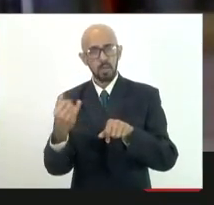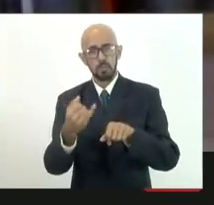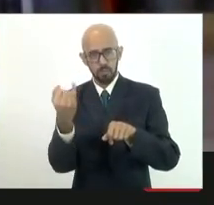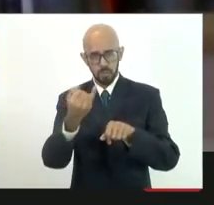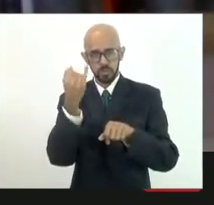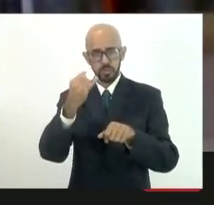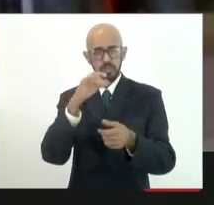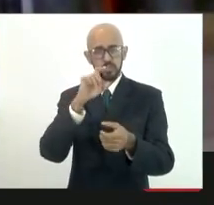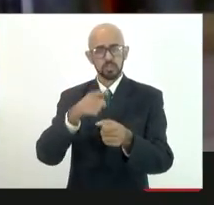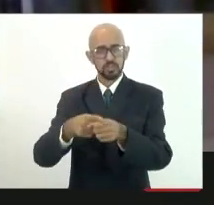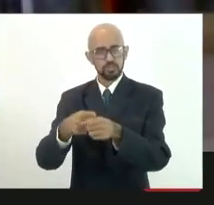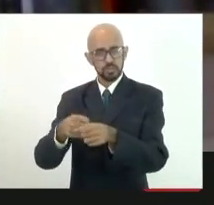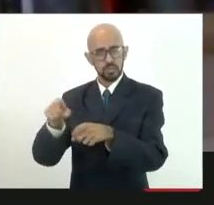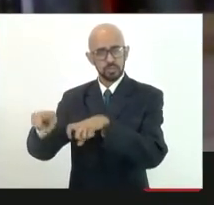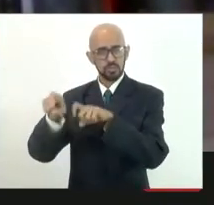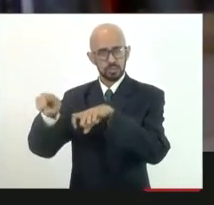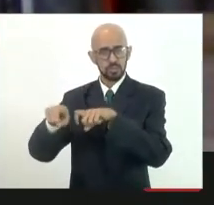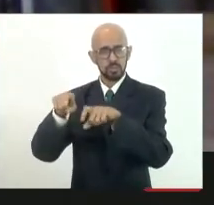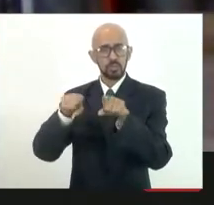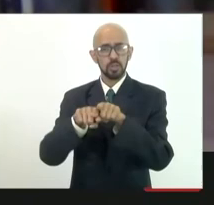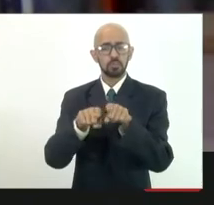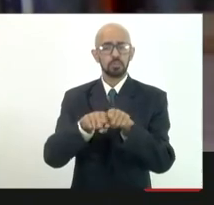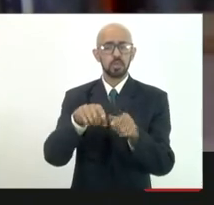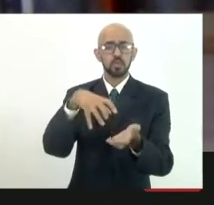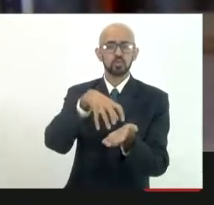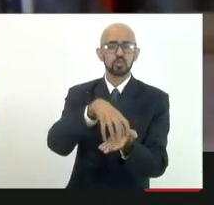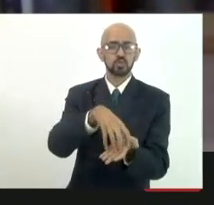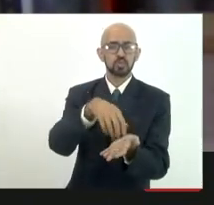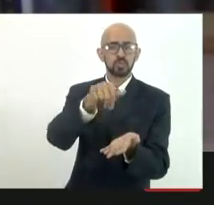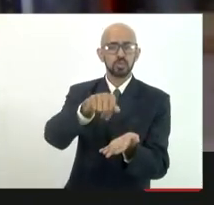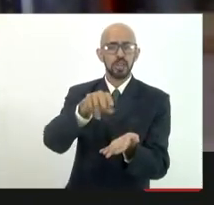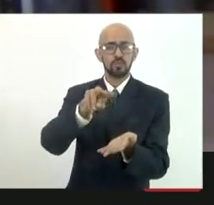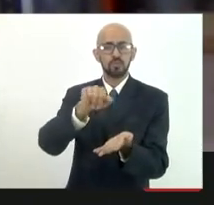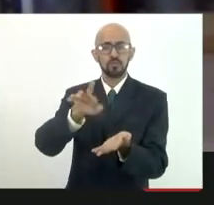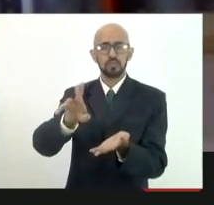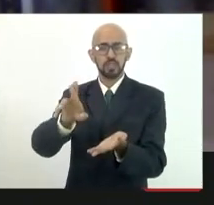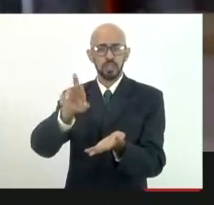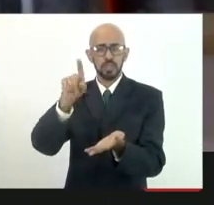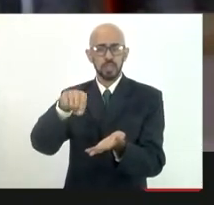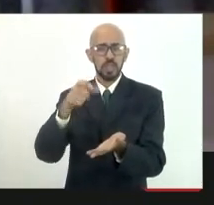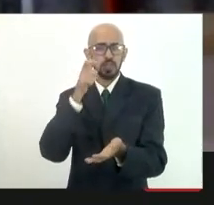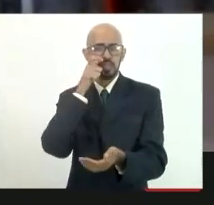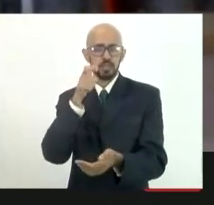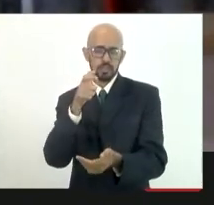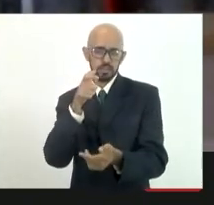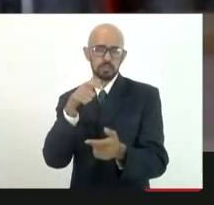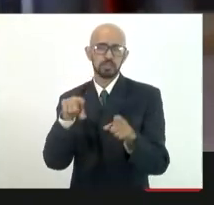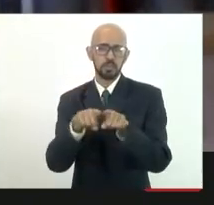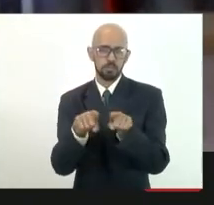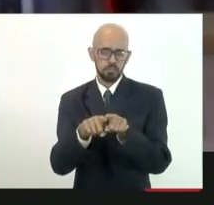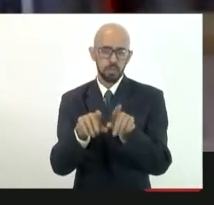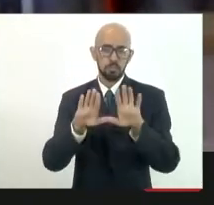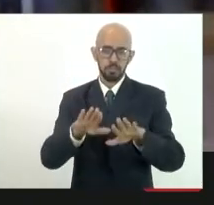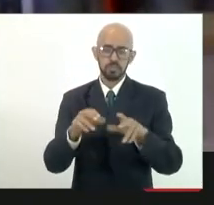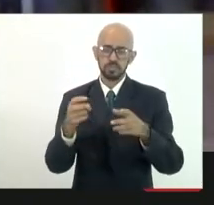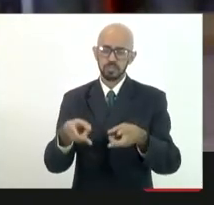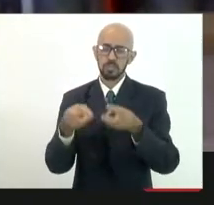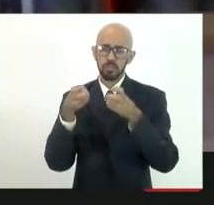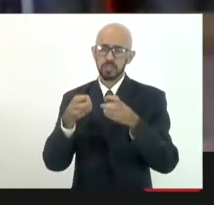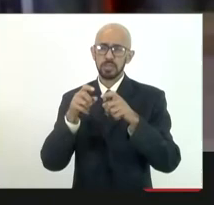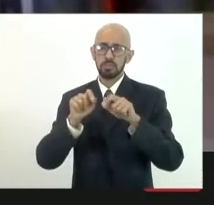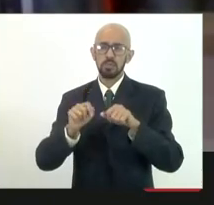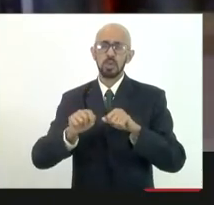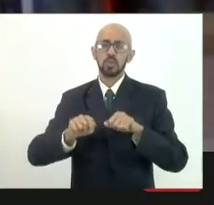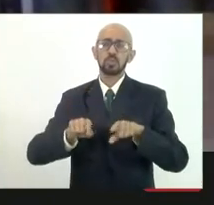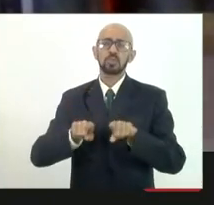e os núcleos, né, no caso dos navios, são uma iniciativa interessante, mas o que a gente acompanhou nos últimos tempos foi com